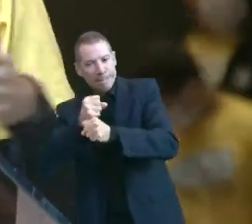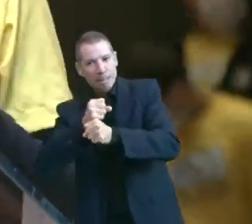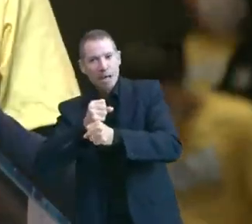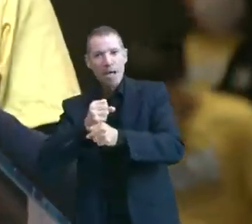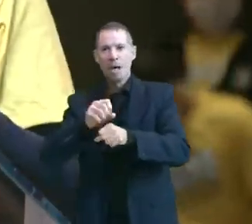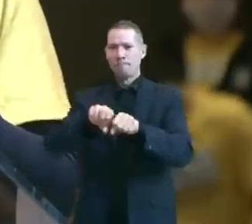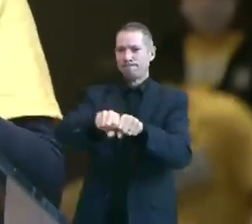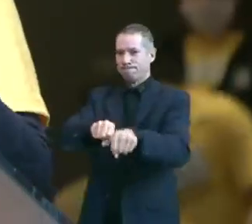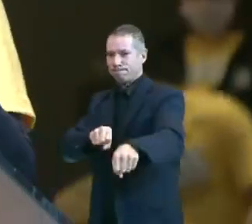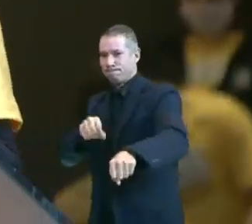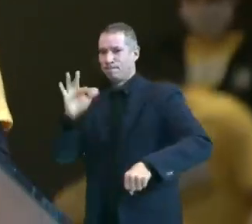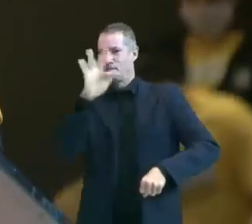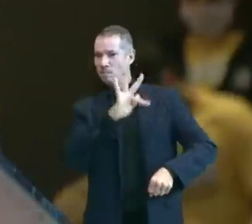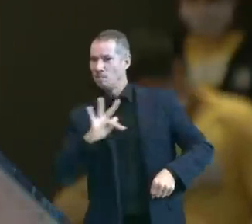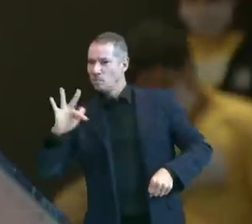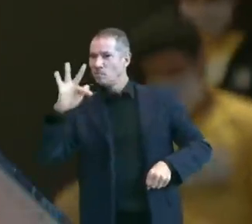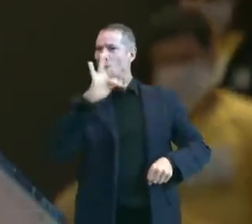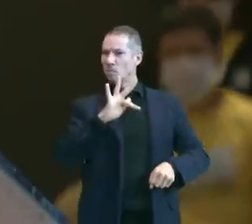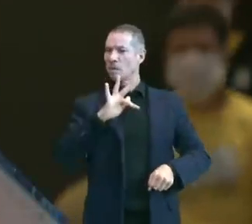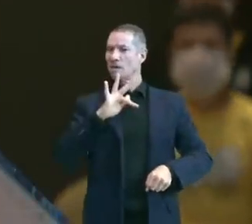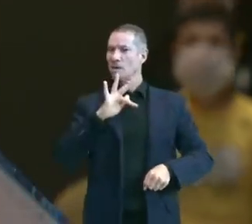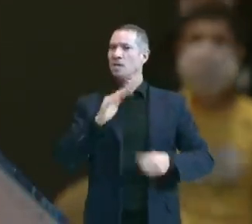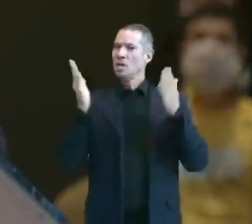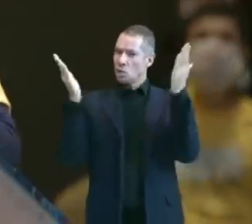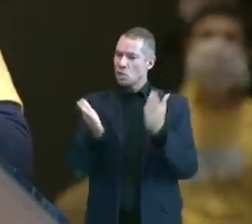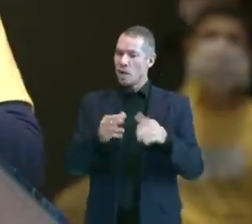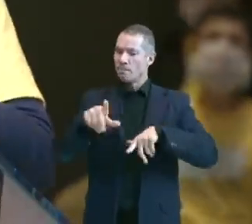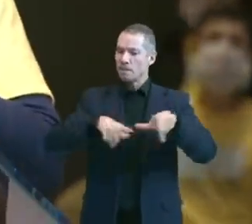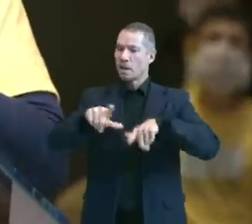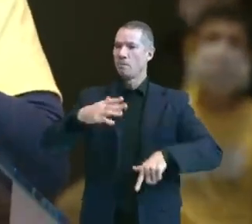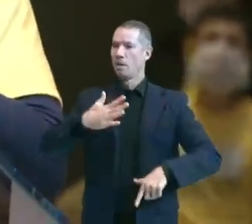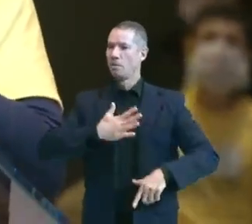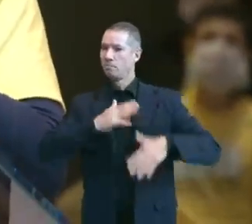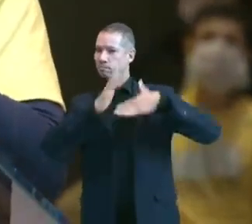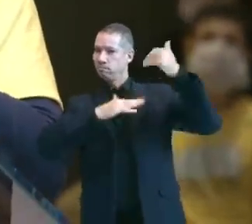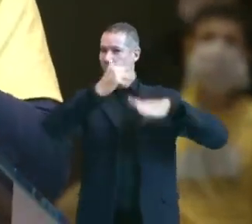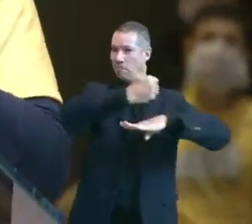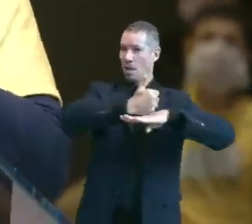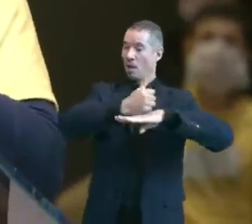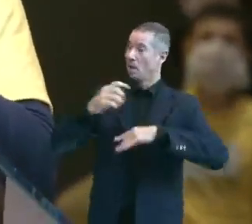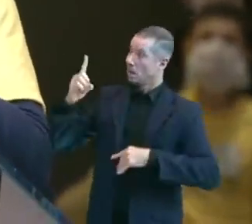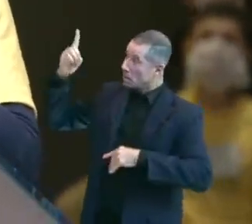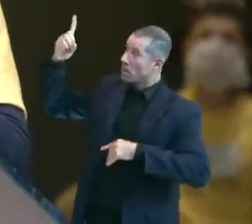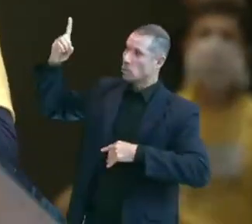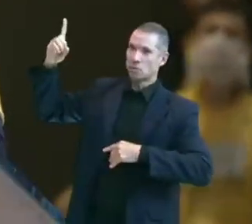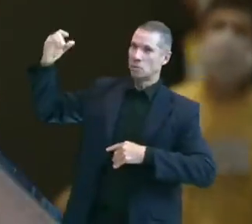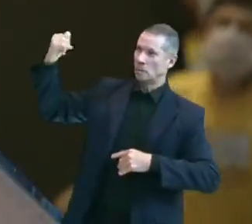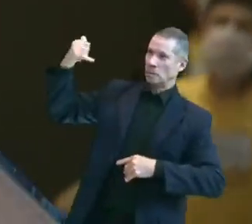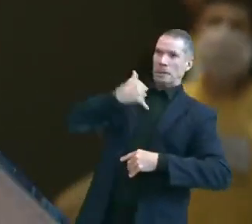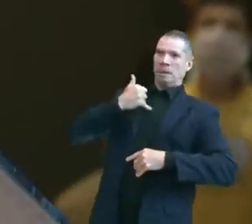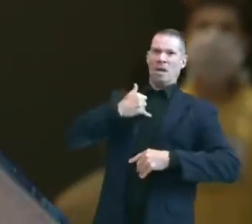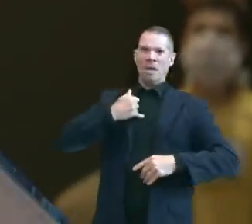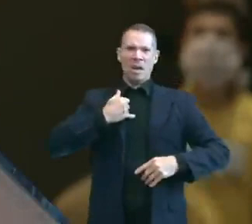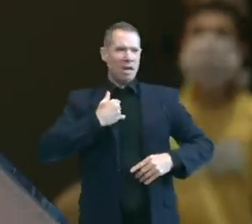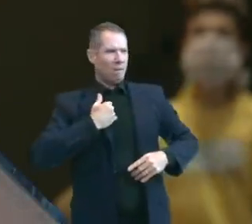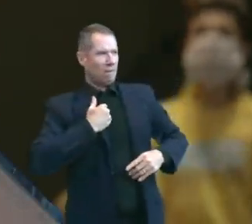a minha faculdade, concluí. Já estava trabalhando na minha área. E Deus me sacudiu.